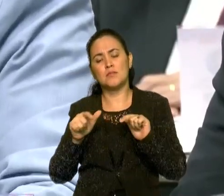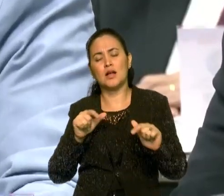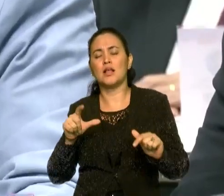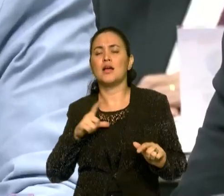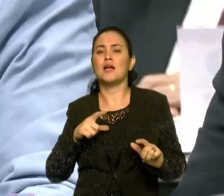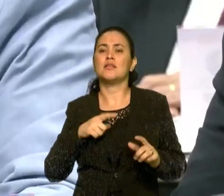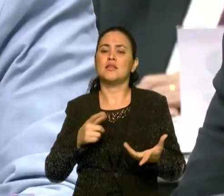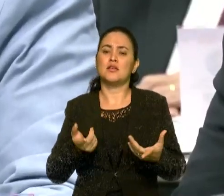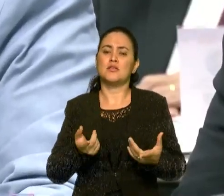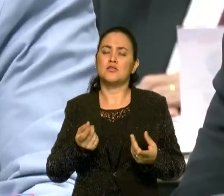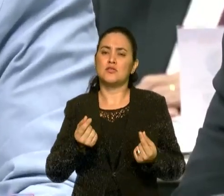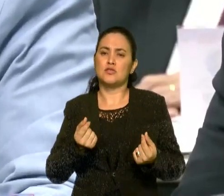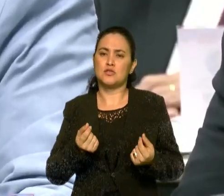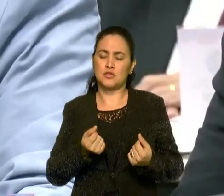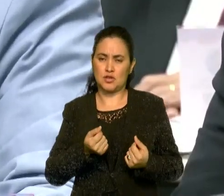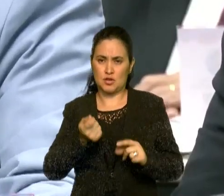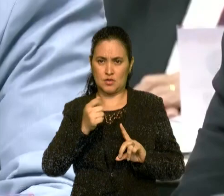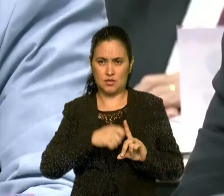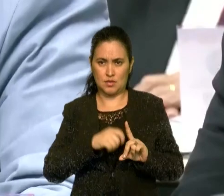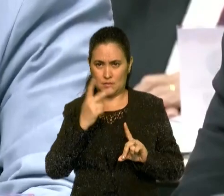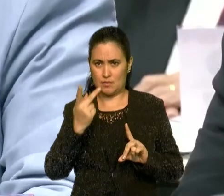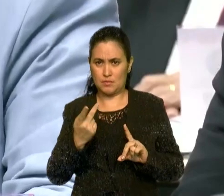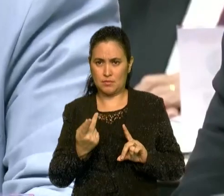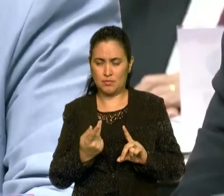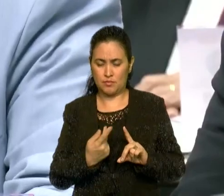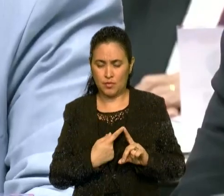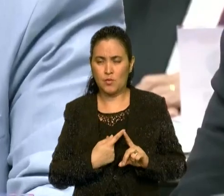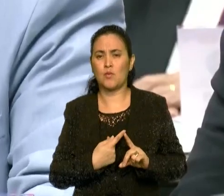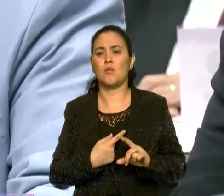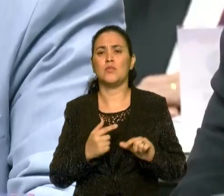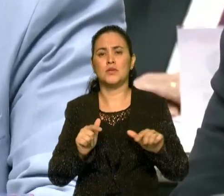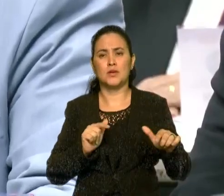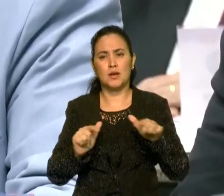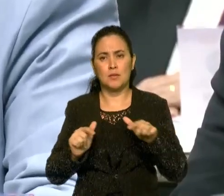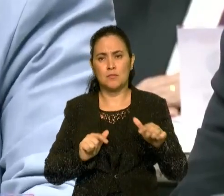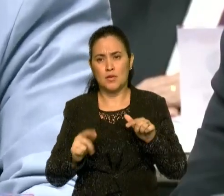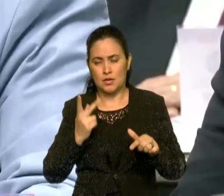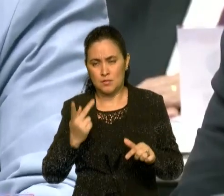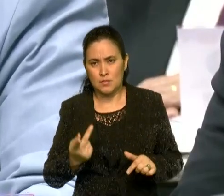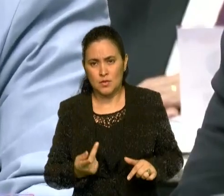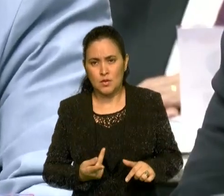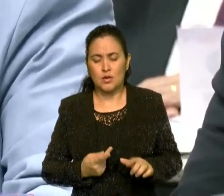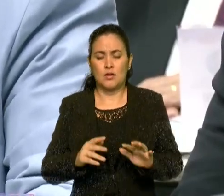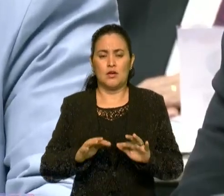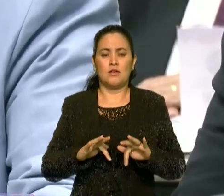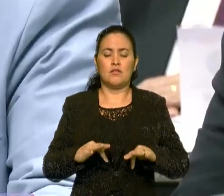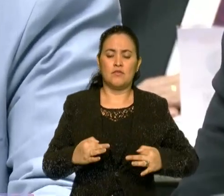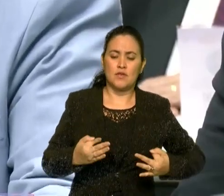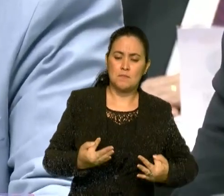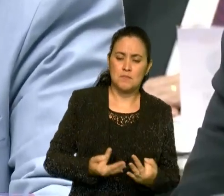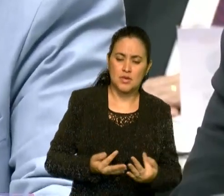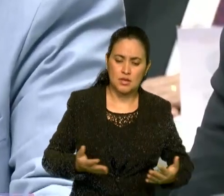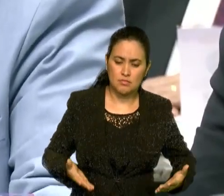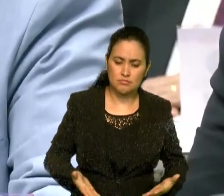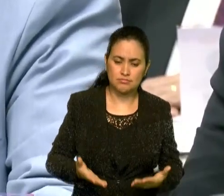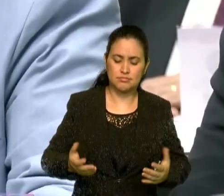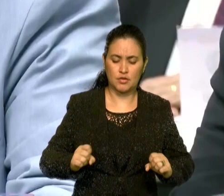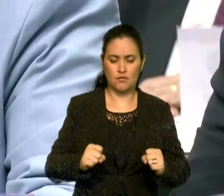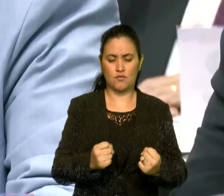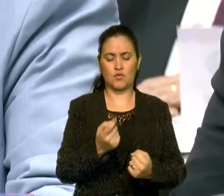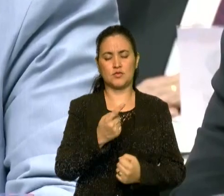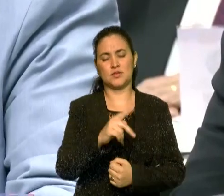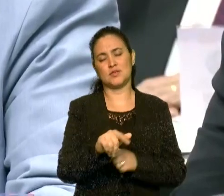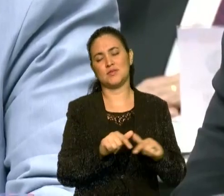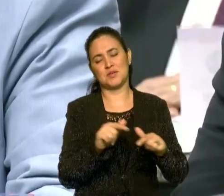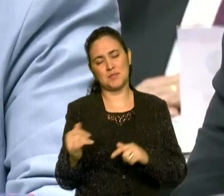Não há dignidade sem o emprego, sem a família e sem o esforço do seu trabalho. Então,